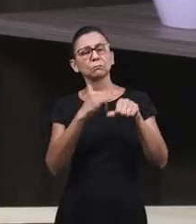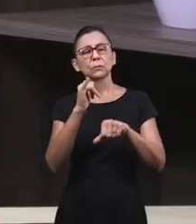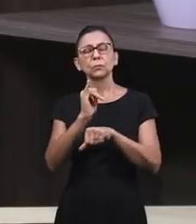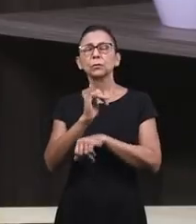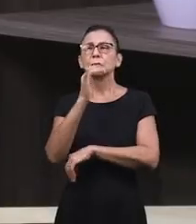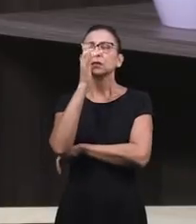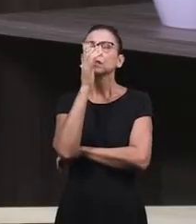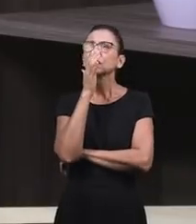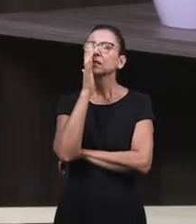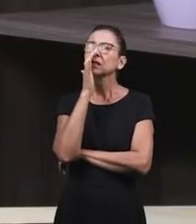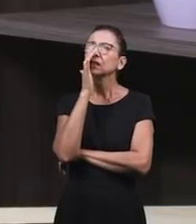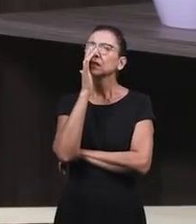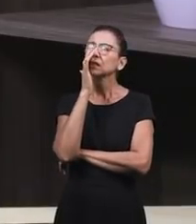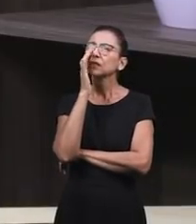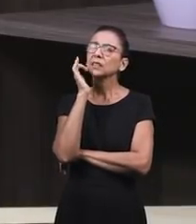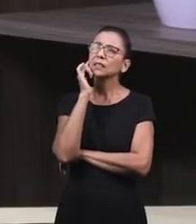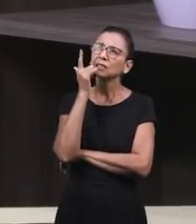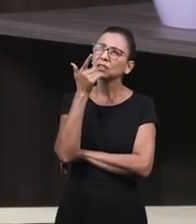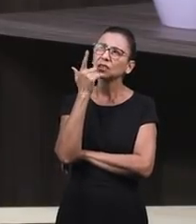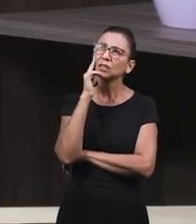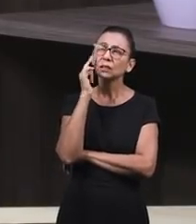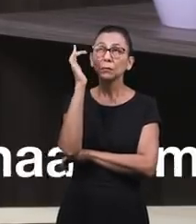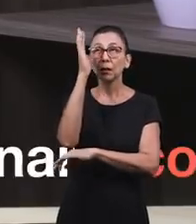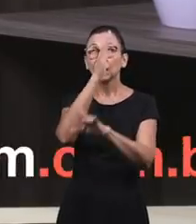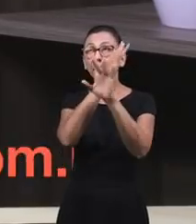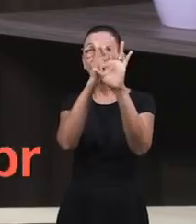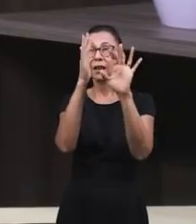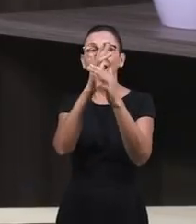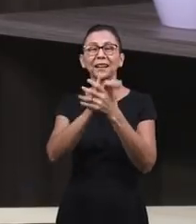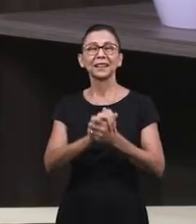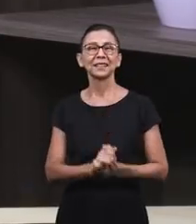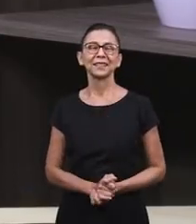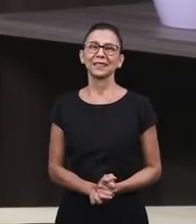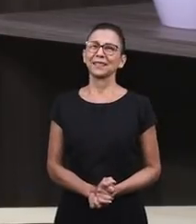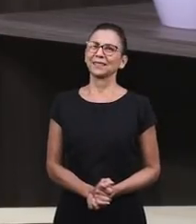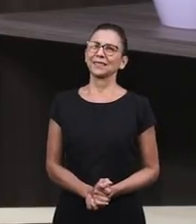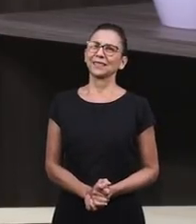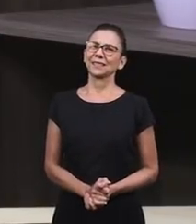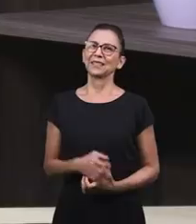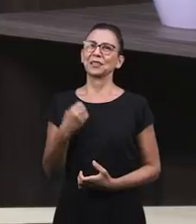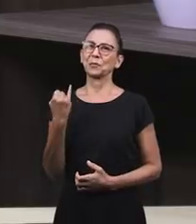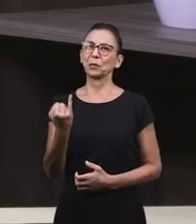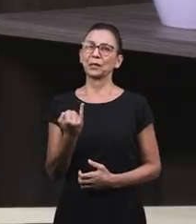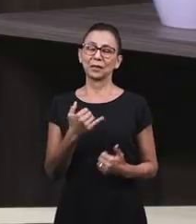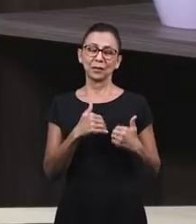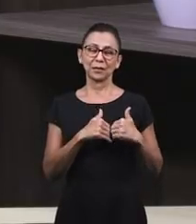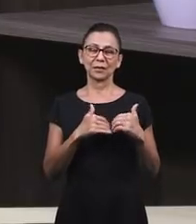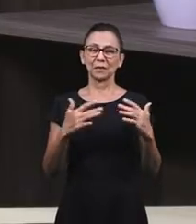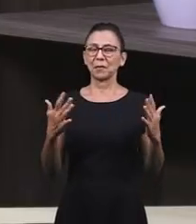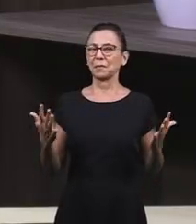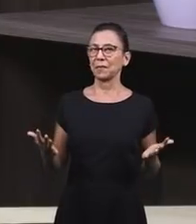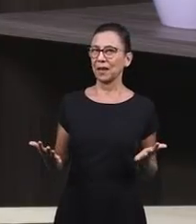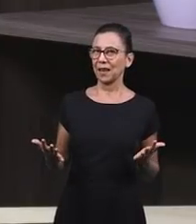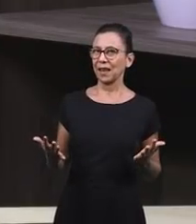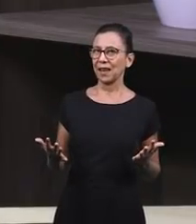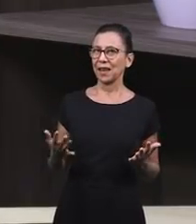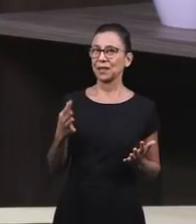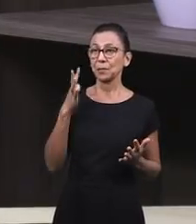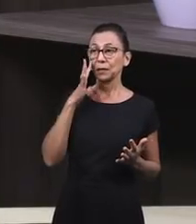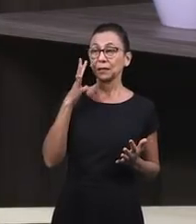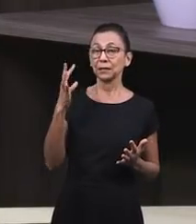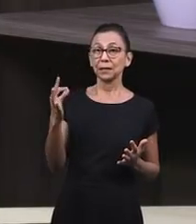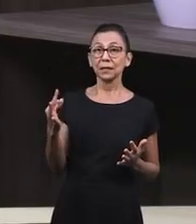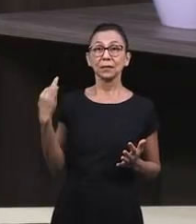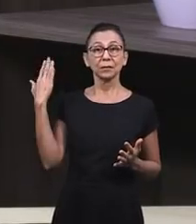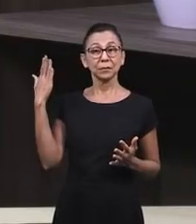ou ouvindo o áudio pela Rádio Manaim, enfim, o importante é você estar com o seu coração aberto, em comunhão e vivendo esse